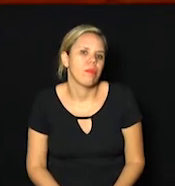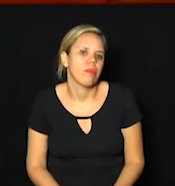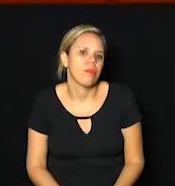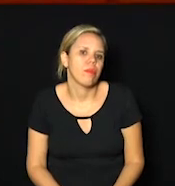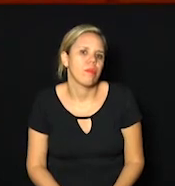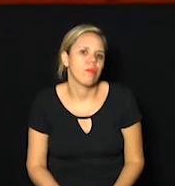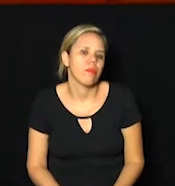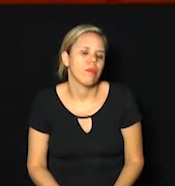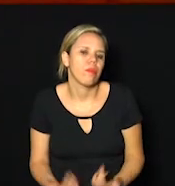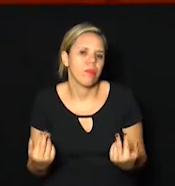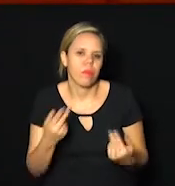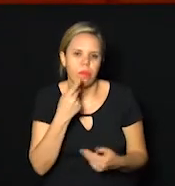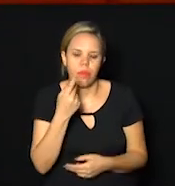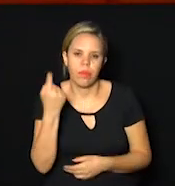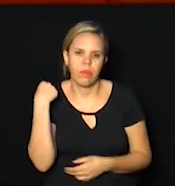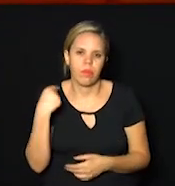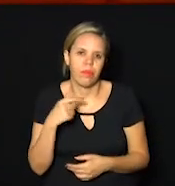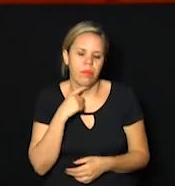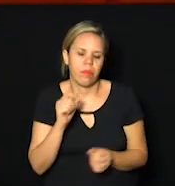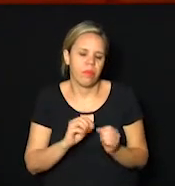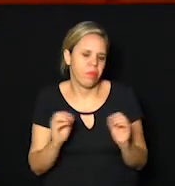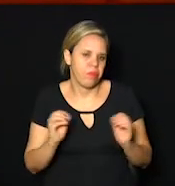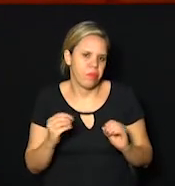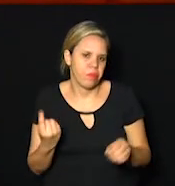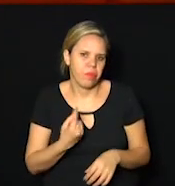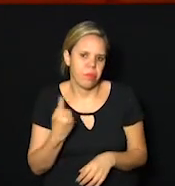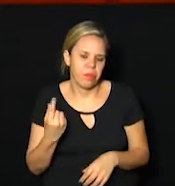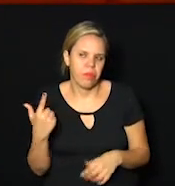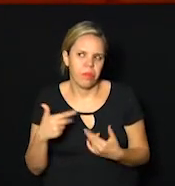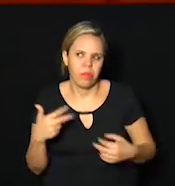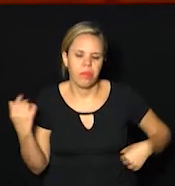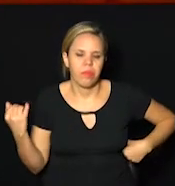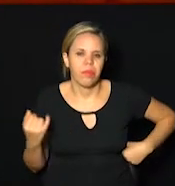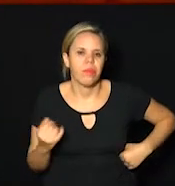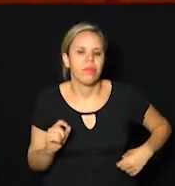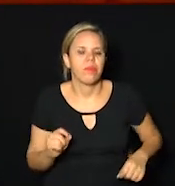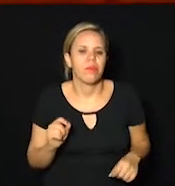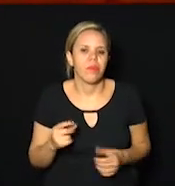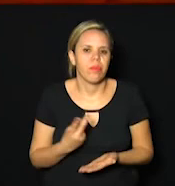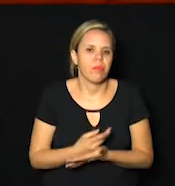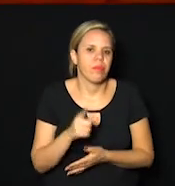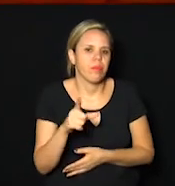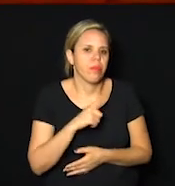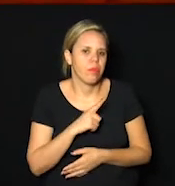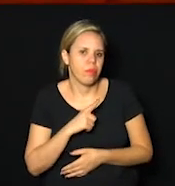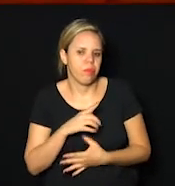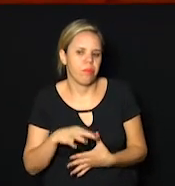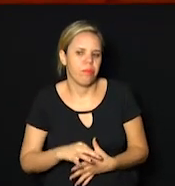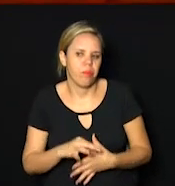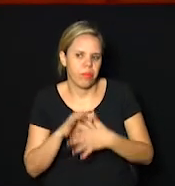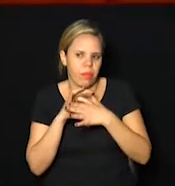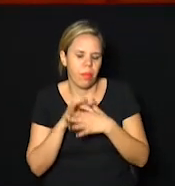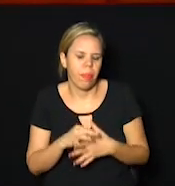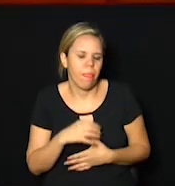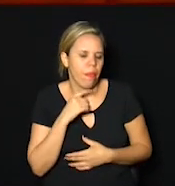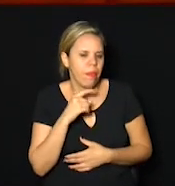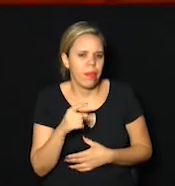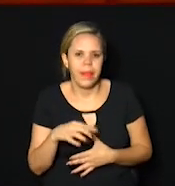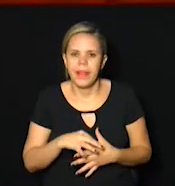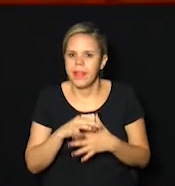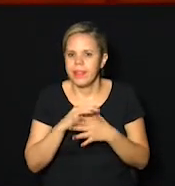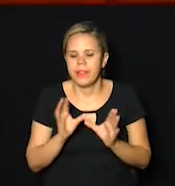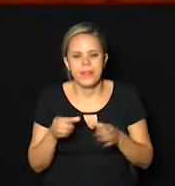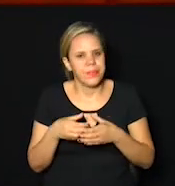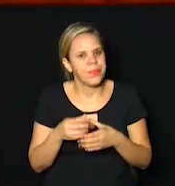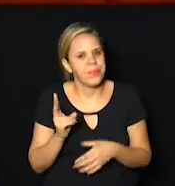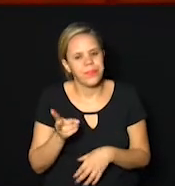Como eu disse antes, ninguém faz nada sozinho. Outra coisa importante é que, mesmo que você seja um líder, ninguém lidera o grupo o